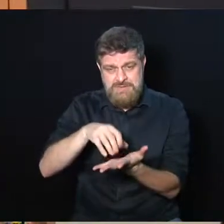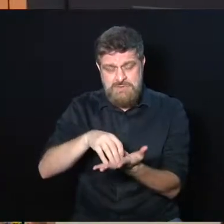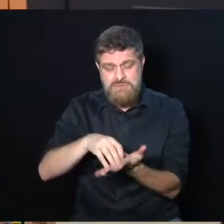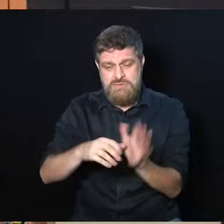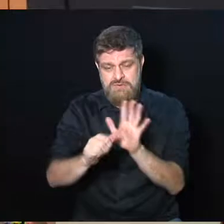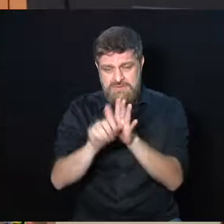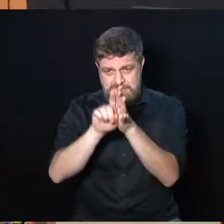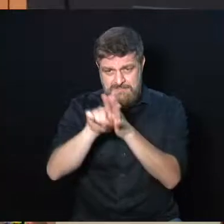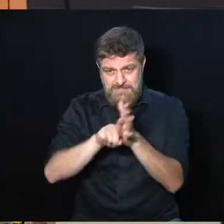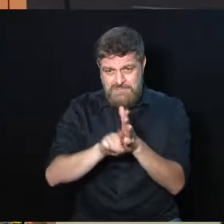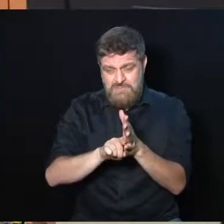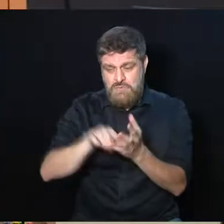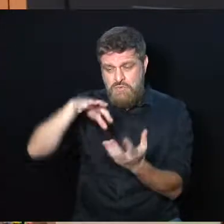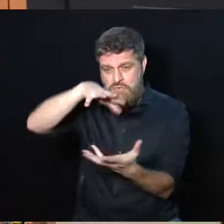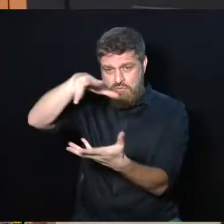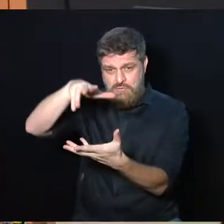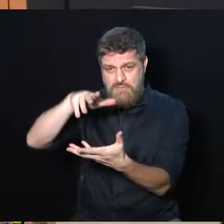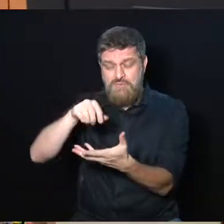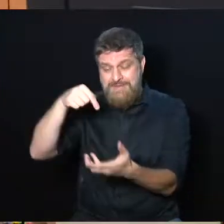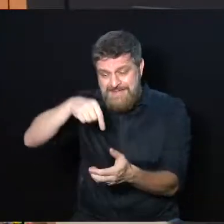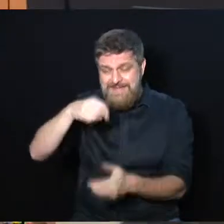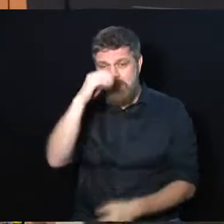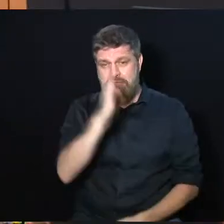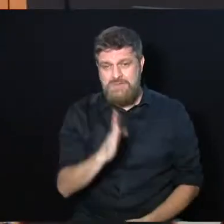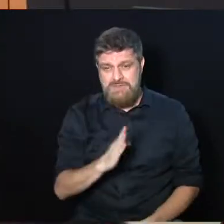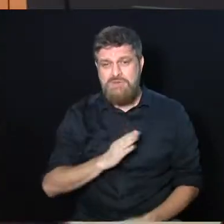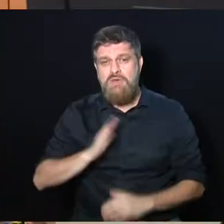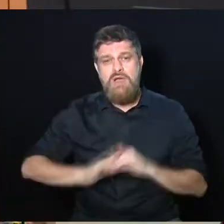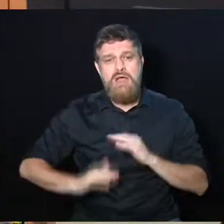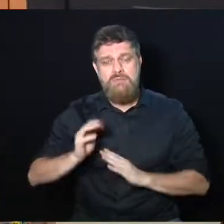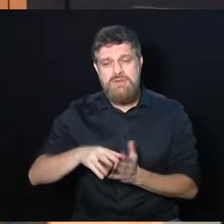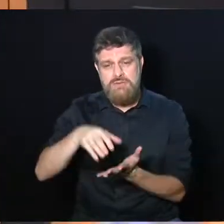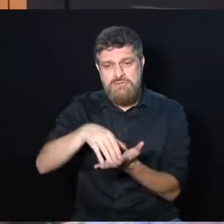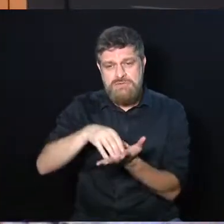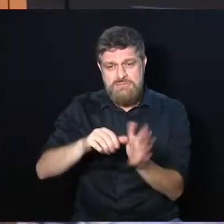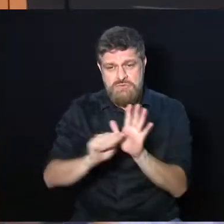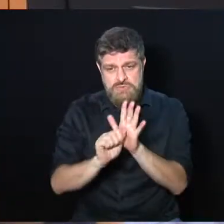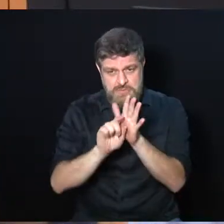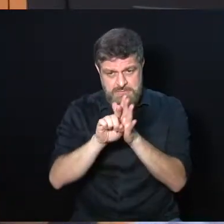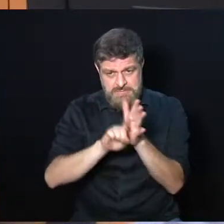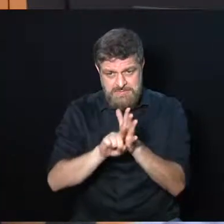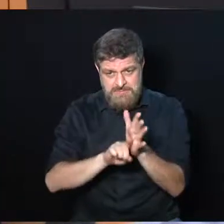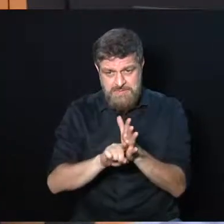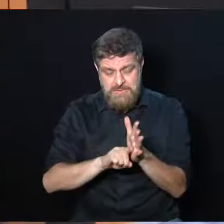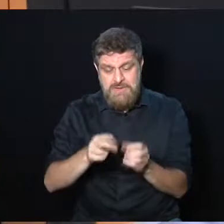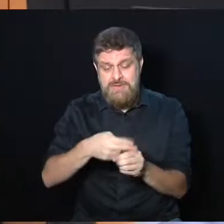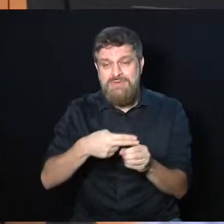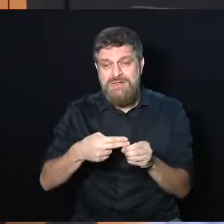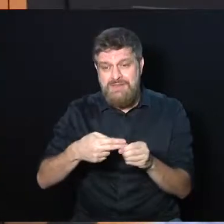Brasil, e quais são as ações do Centro de Informação e Assistência Toxicológica de Campinas.